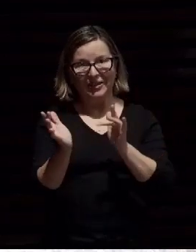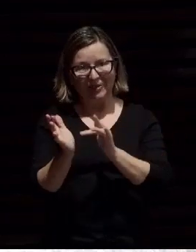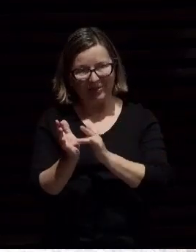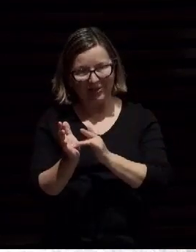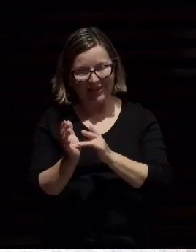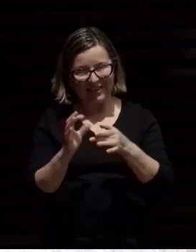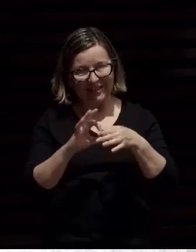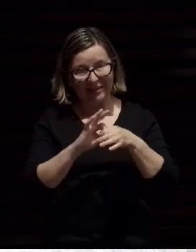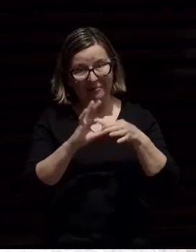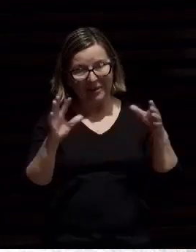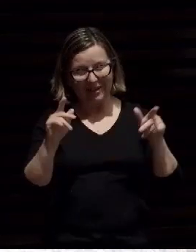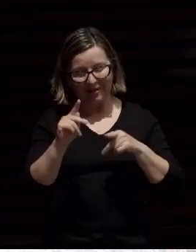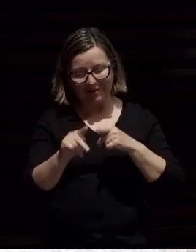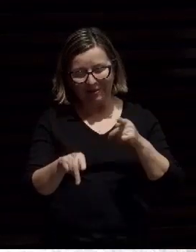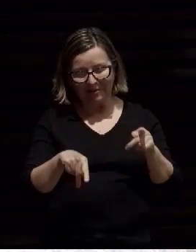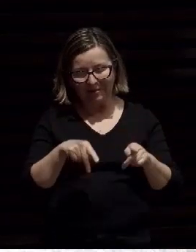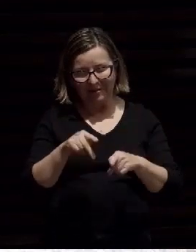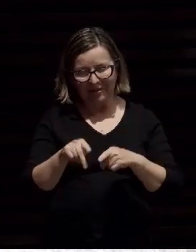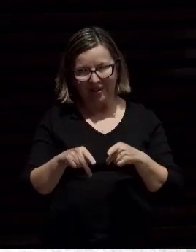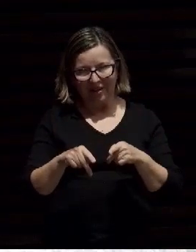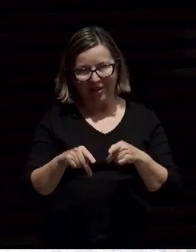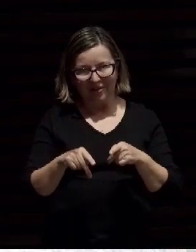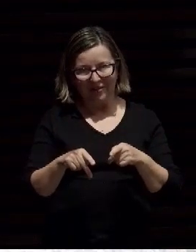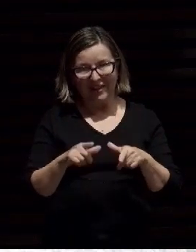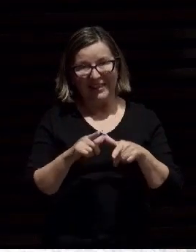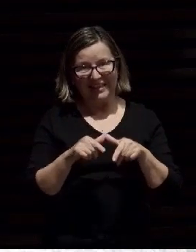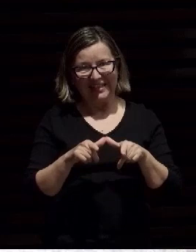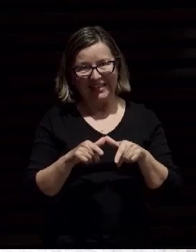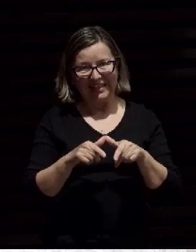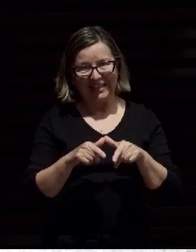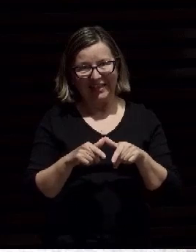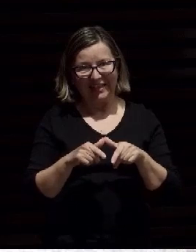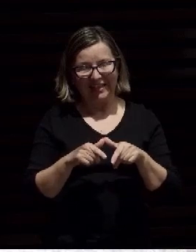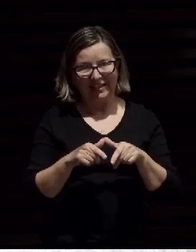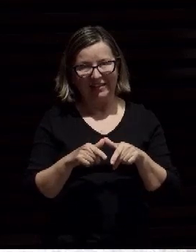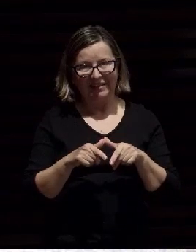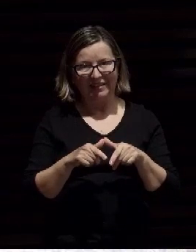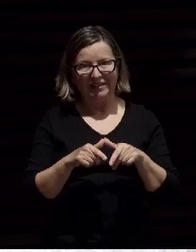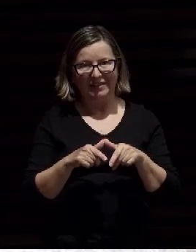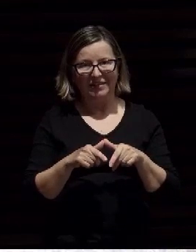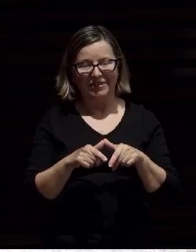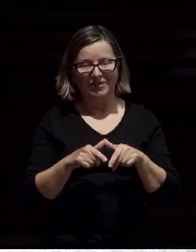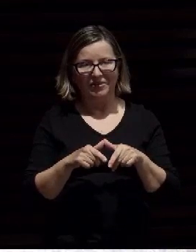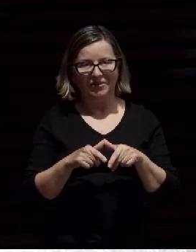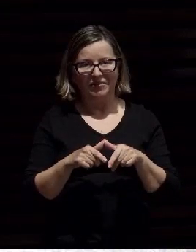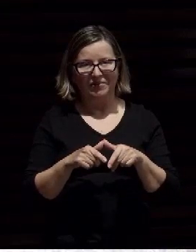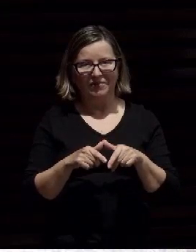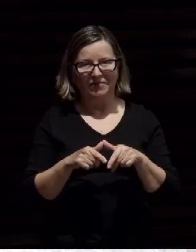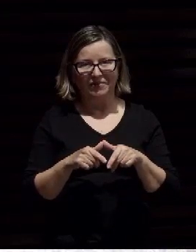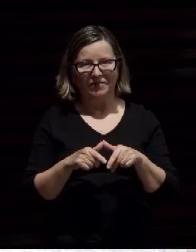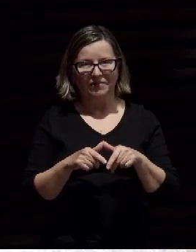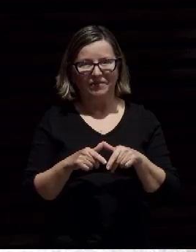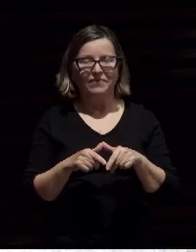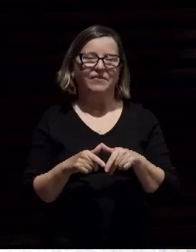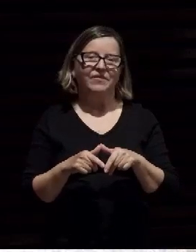libertar o povo de Israel do cativeiro de romano.